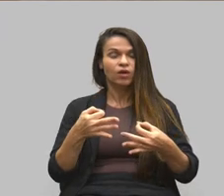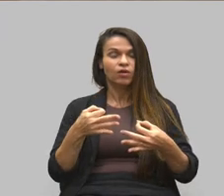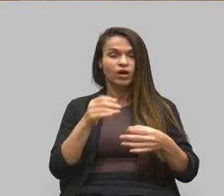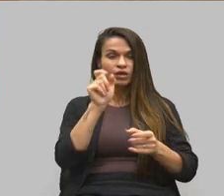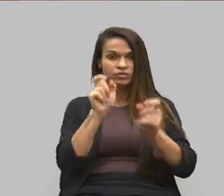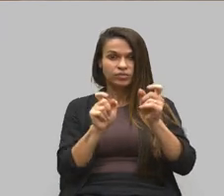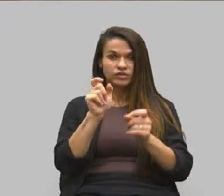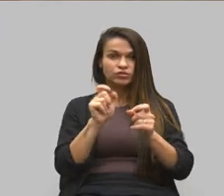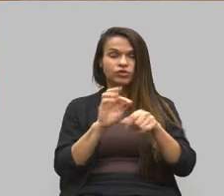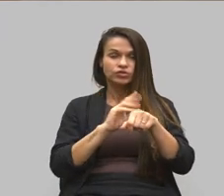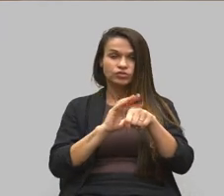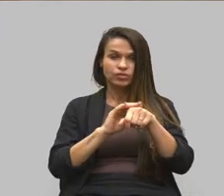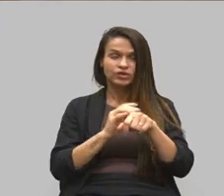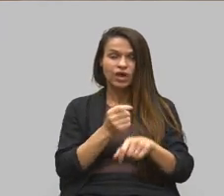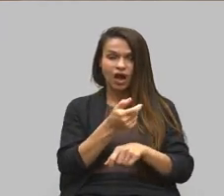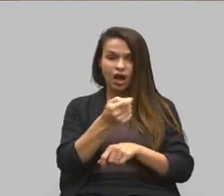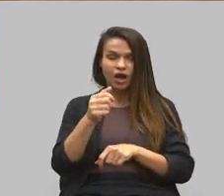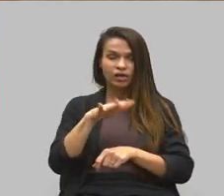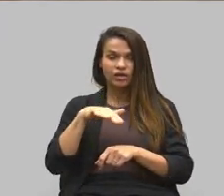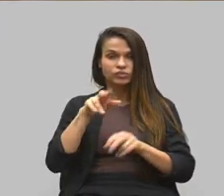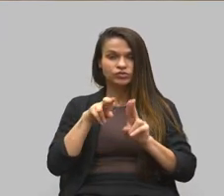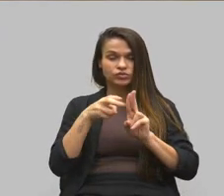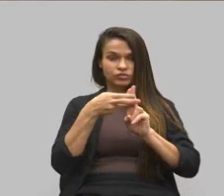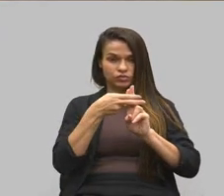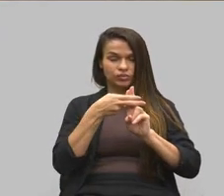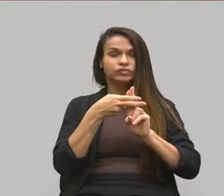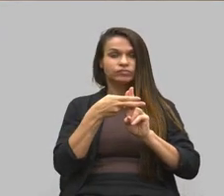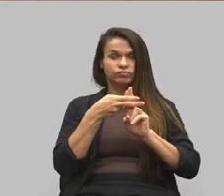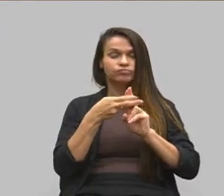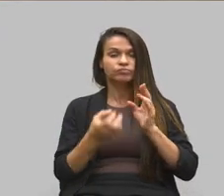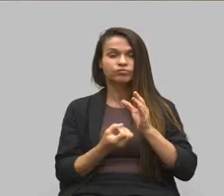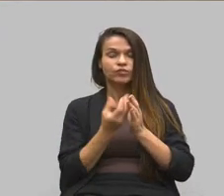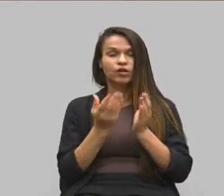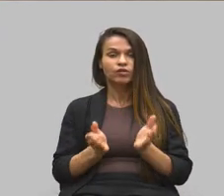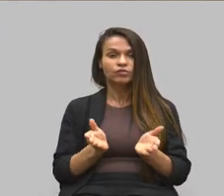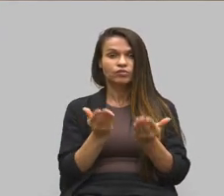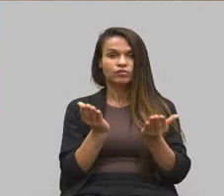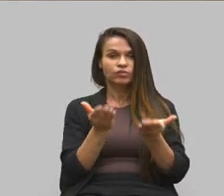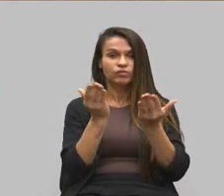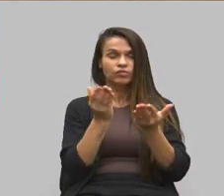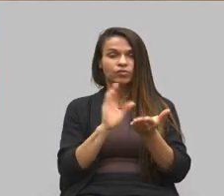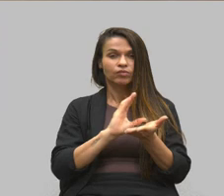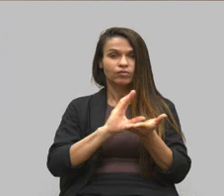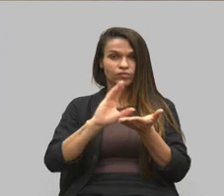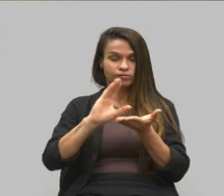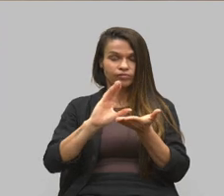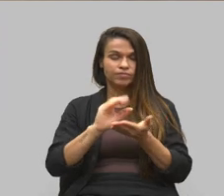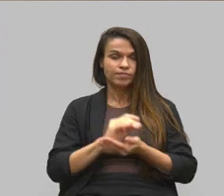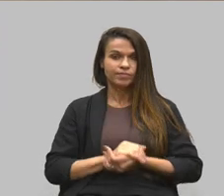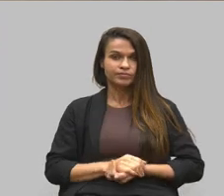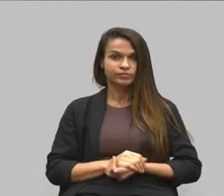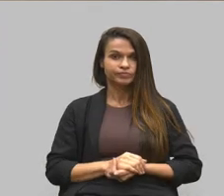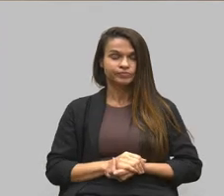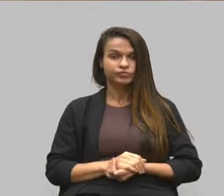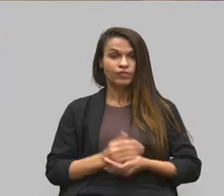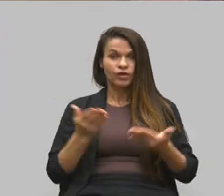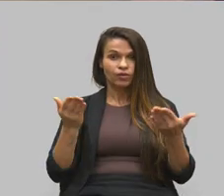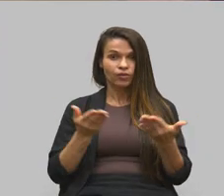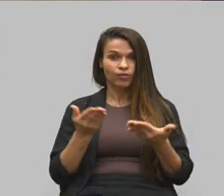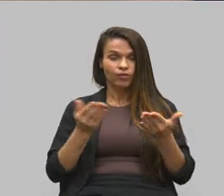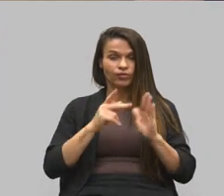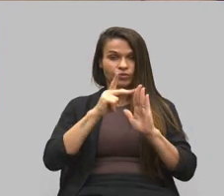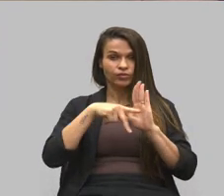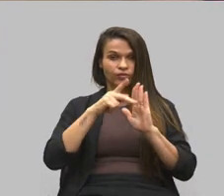no âmbito do SUS e instituiu incentivos eh financeiros de custeio atualmente o programa